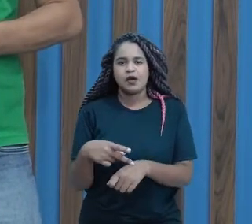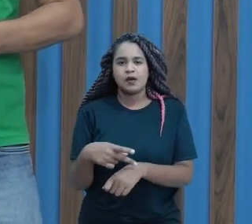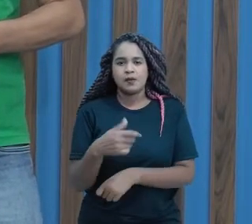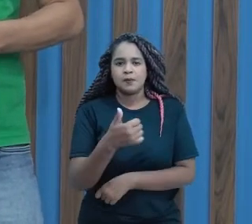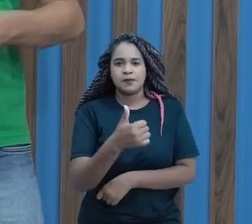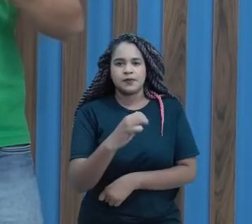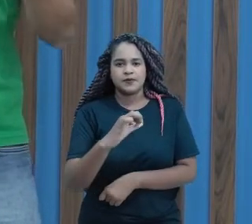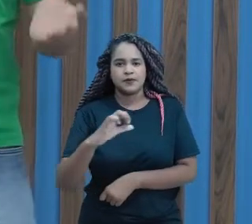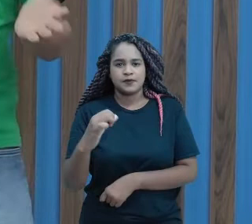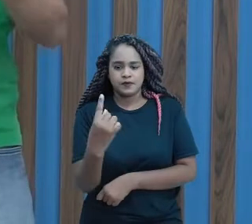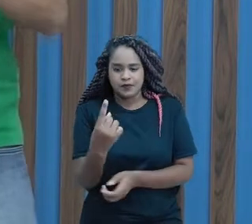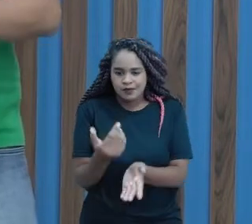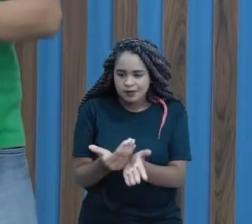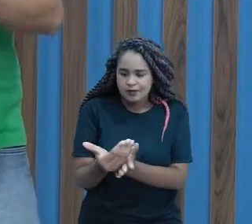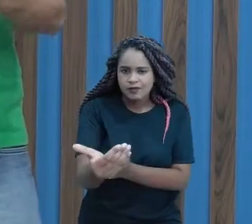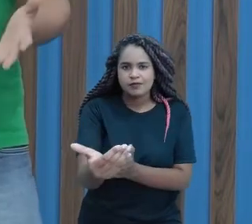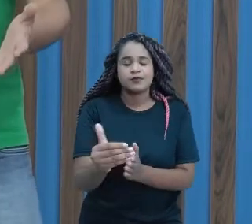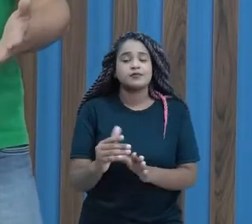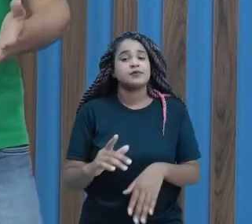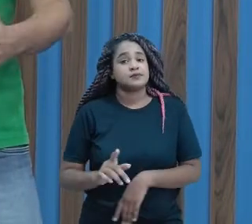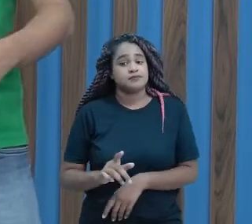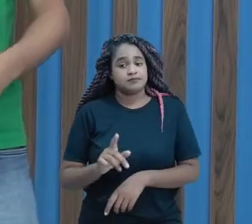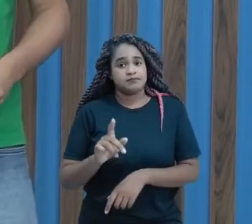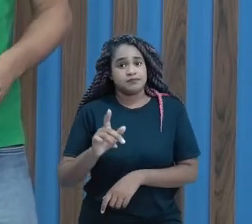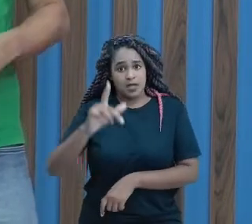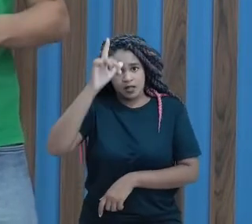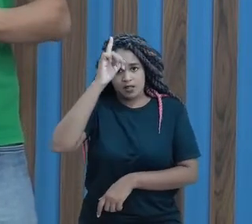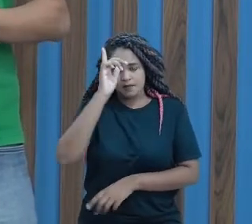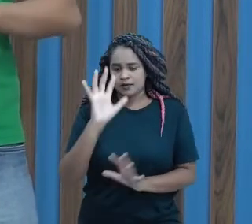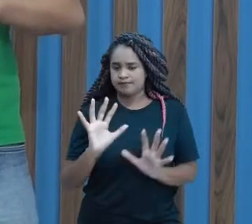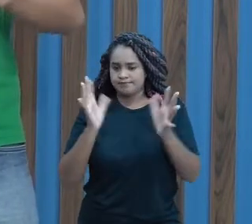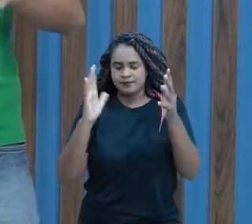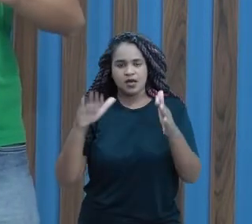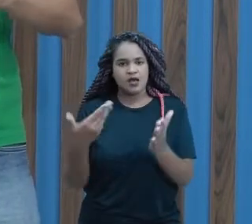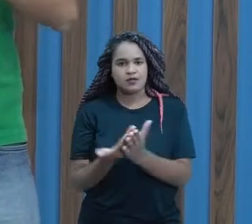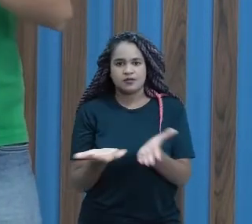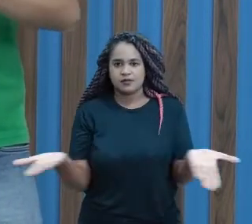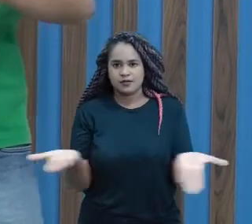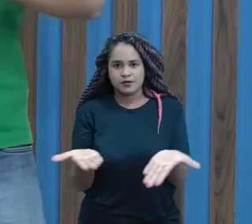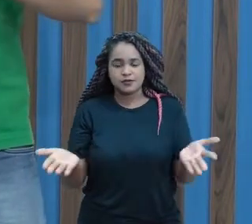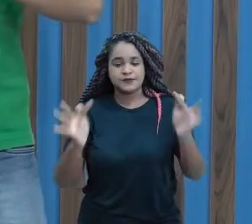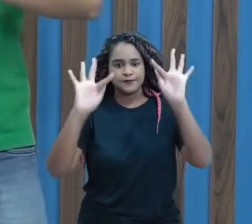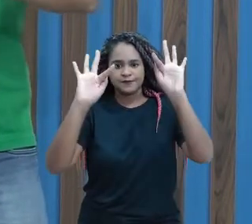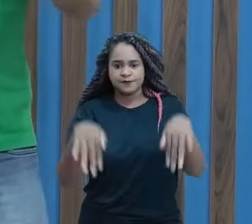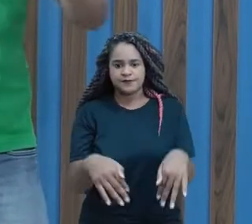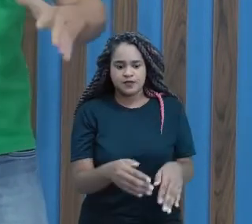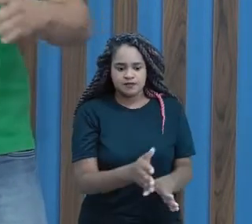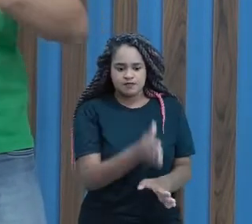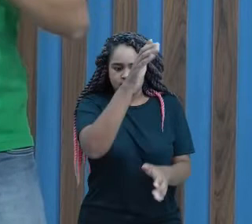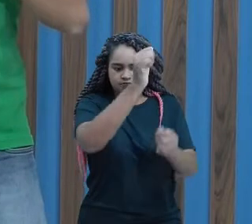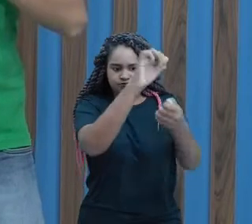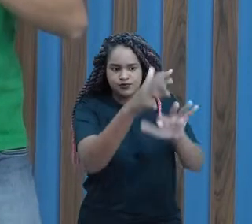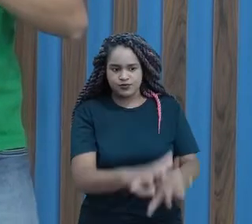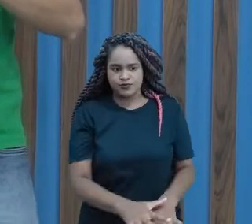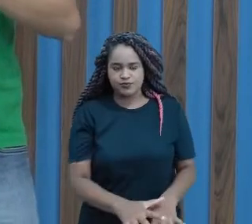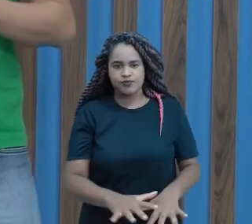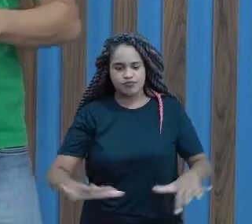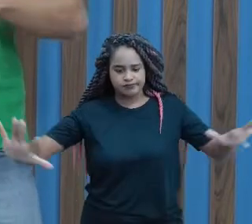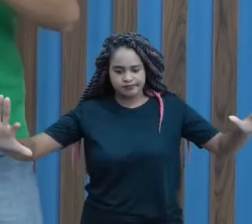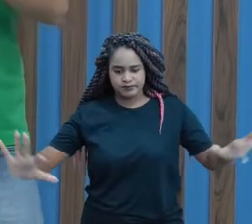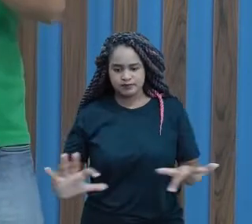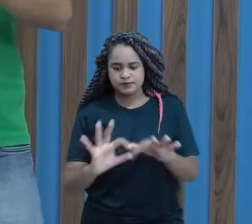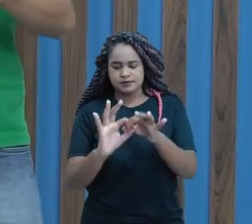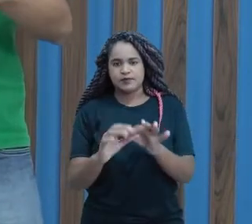1991, inclusive algo que eles celebram até hoje. Tá? Então, né, celebram o fim desse momento, né, de repartição de um país,